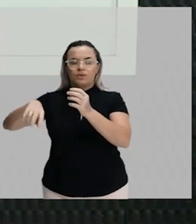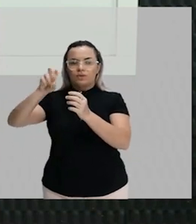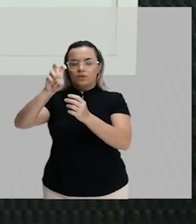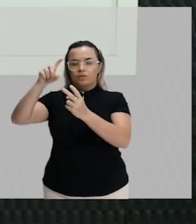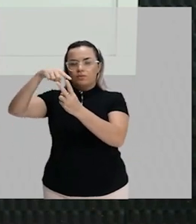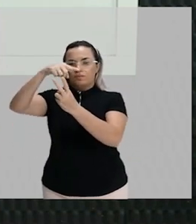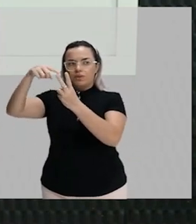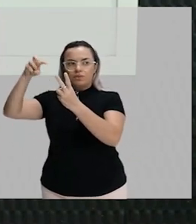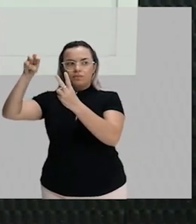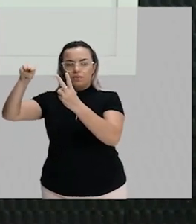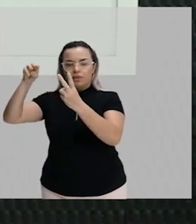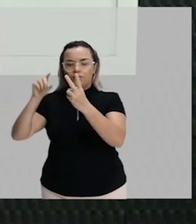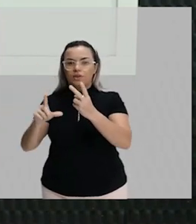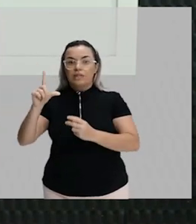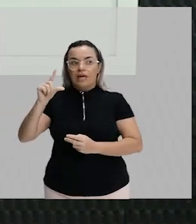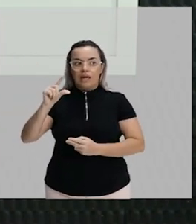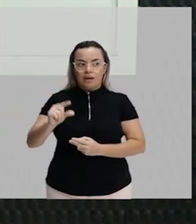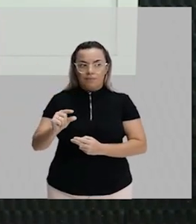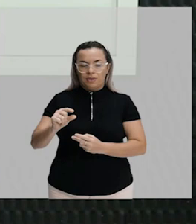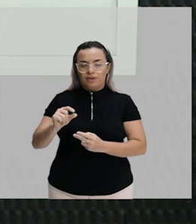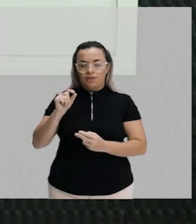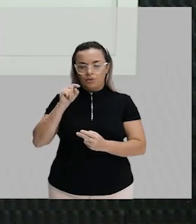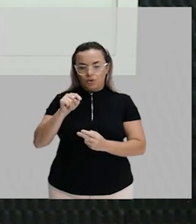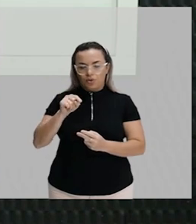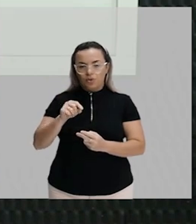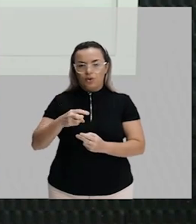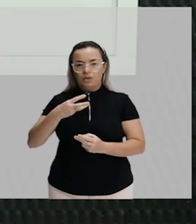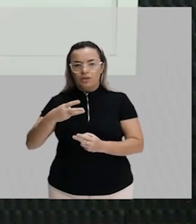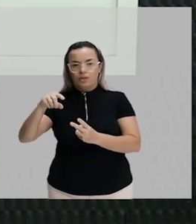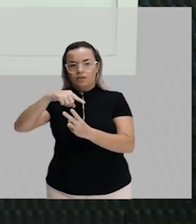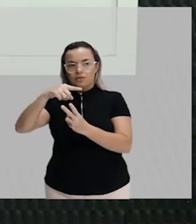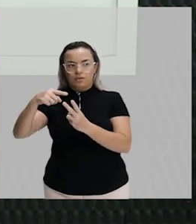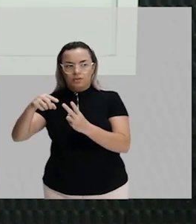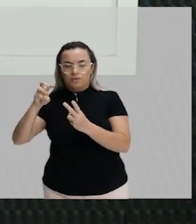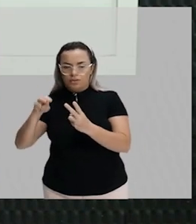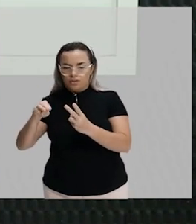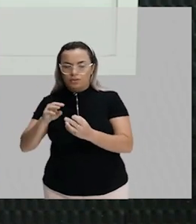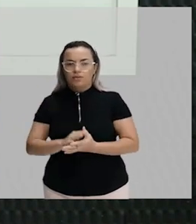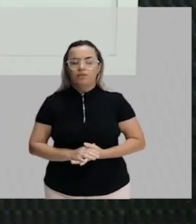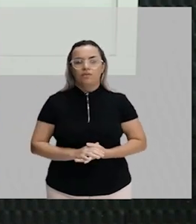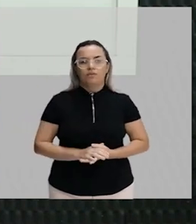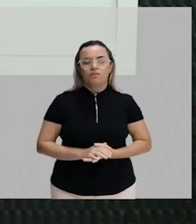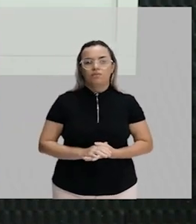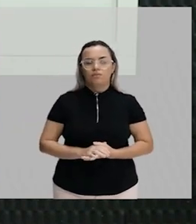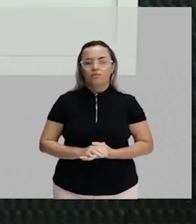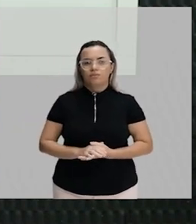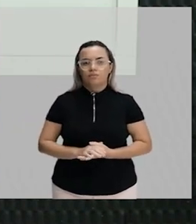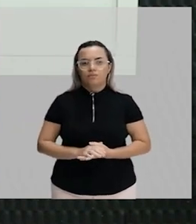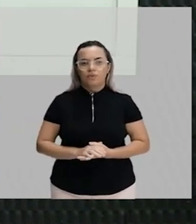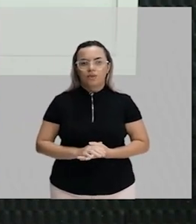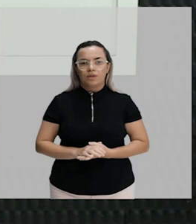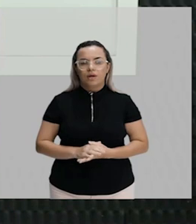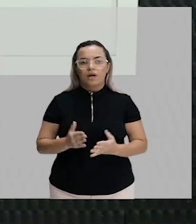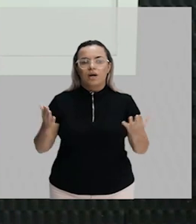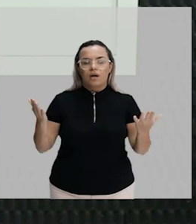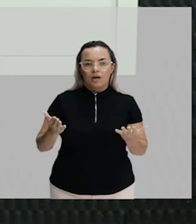Ok então o seguinte nós vamos analisar utilizando a regra da mão direita Ok e